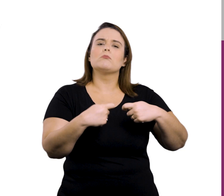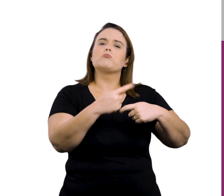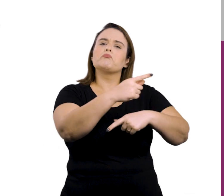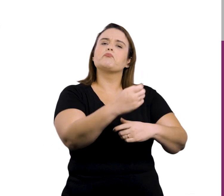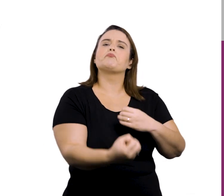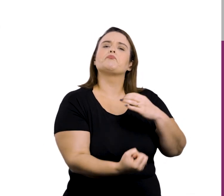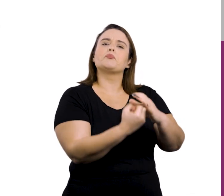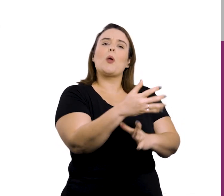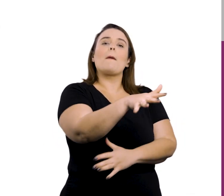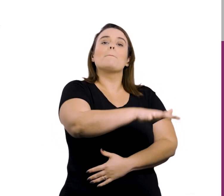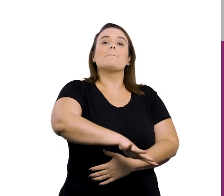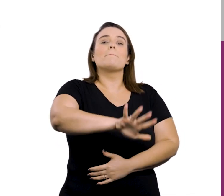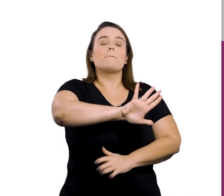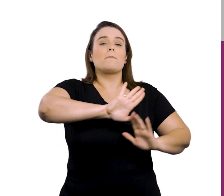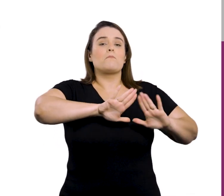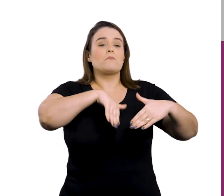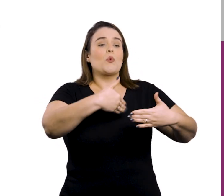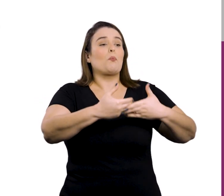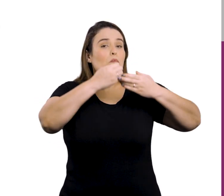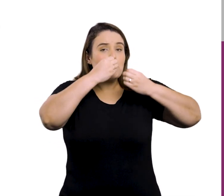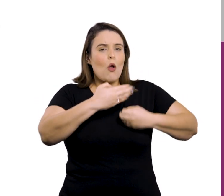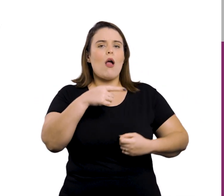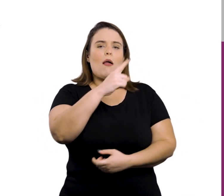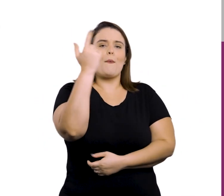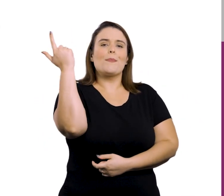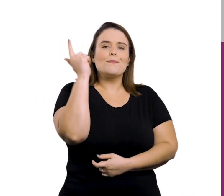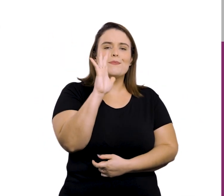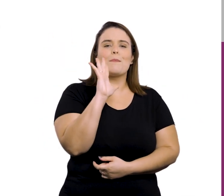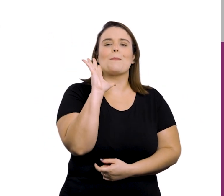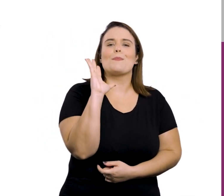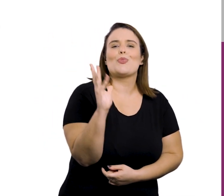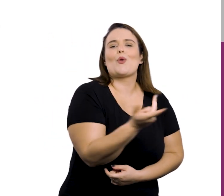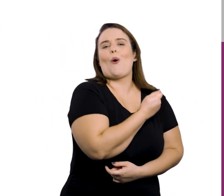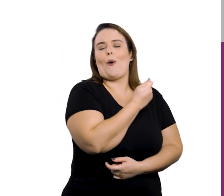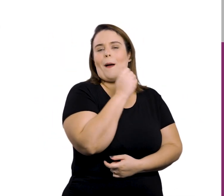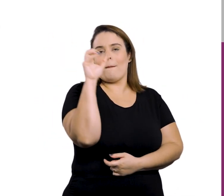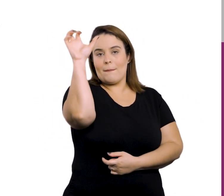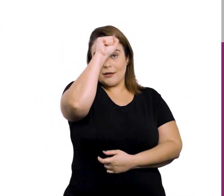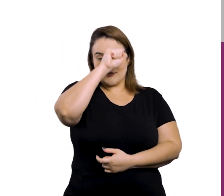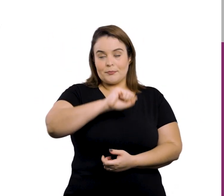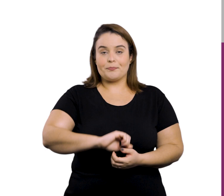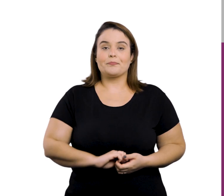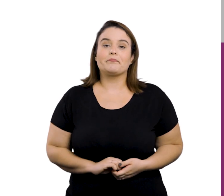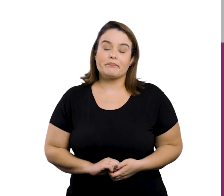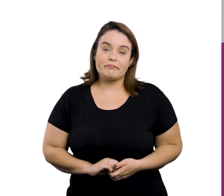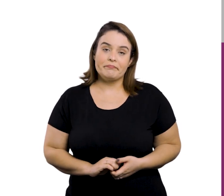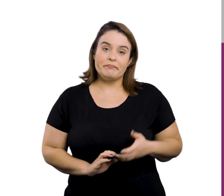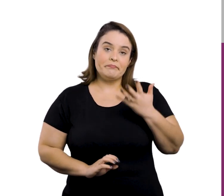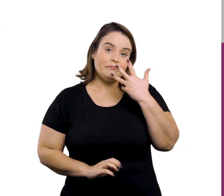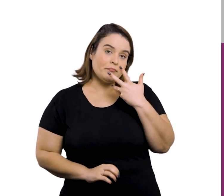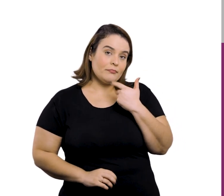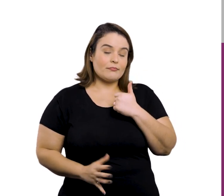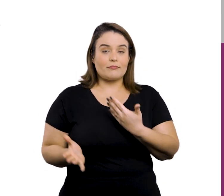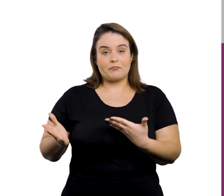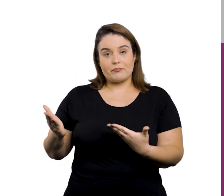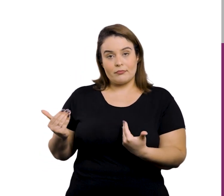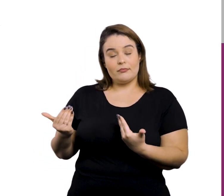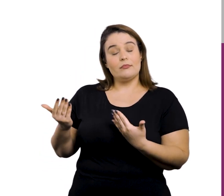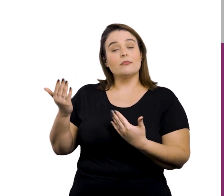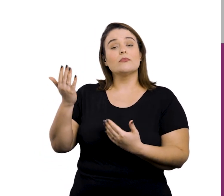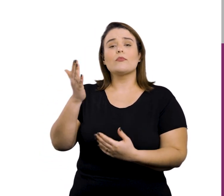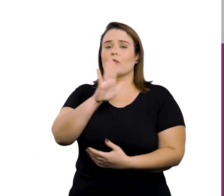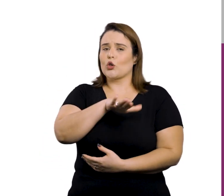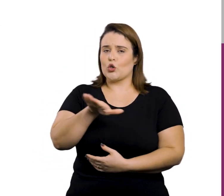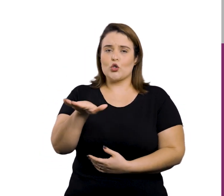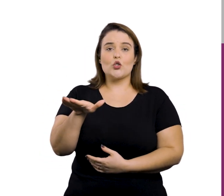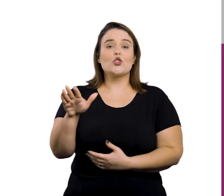para a construção de um ambiente escolar propício para o aprendizado de todos. No caso de crianças, adolescentes e